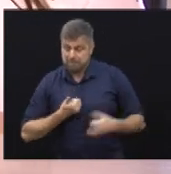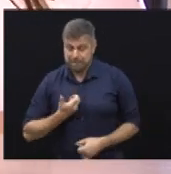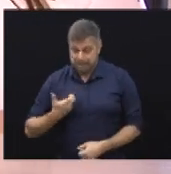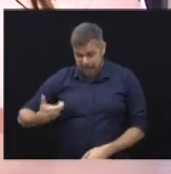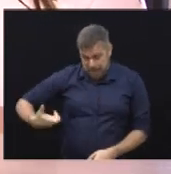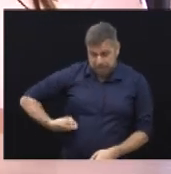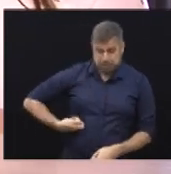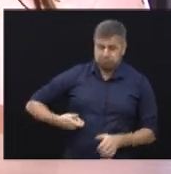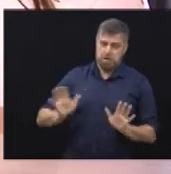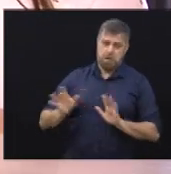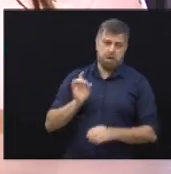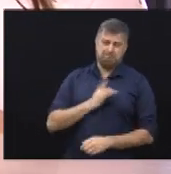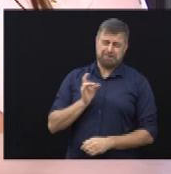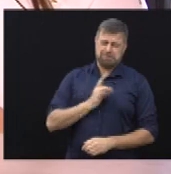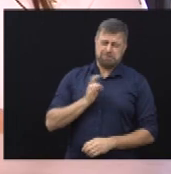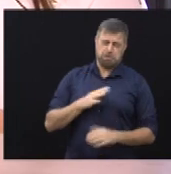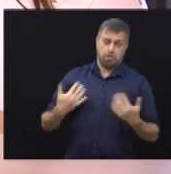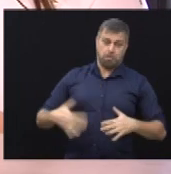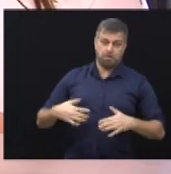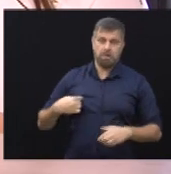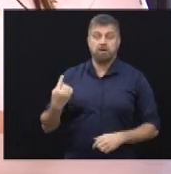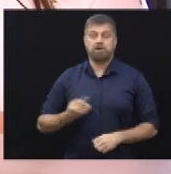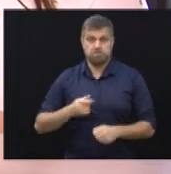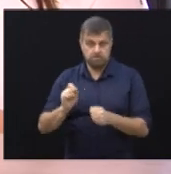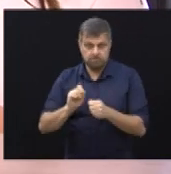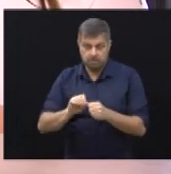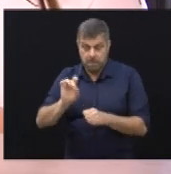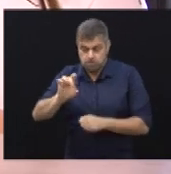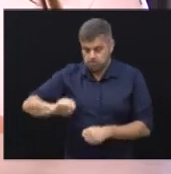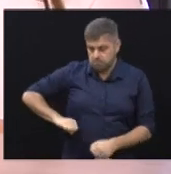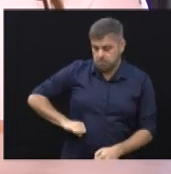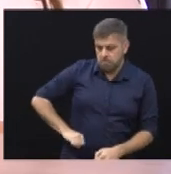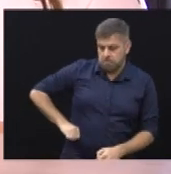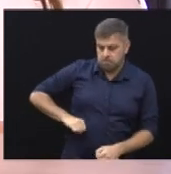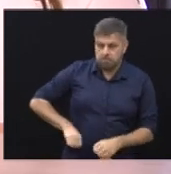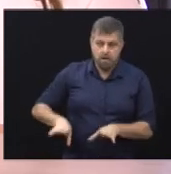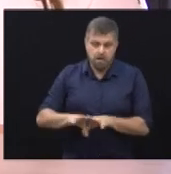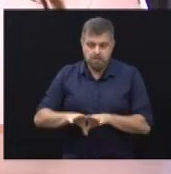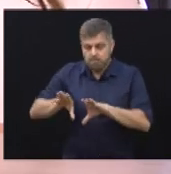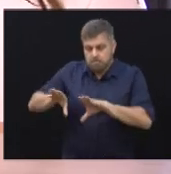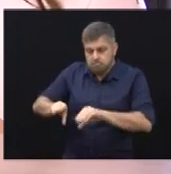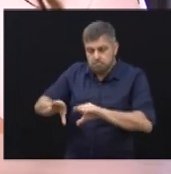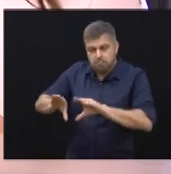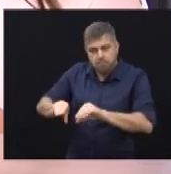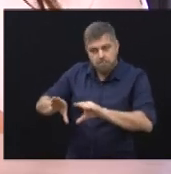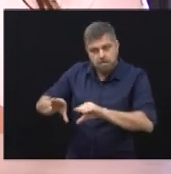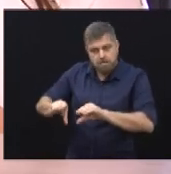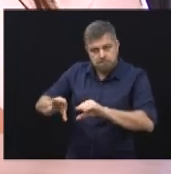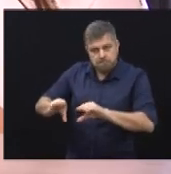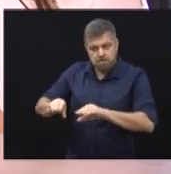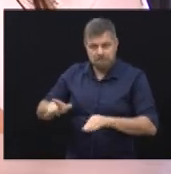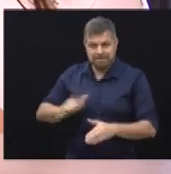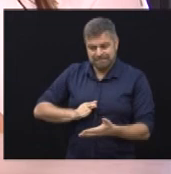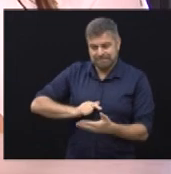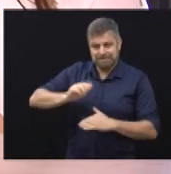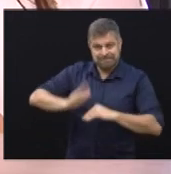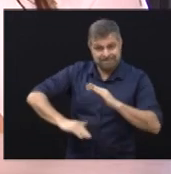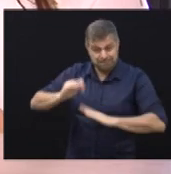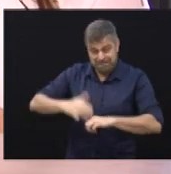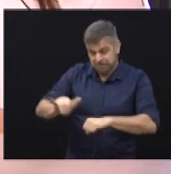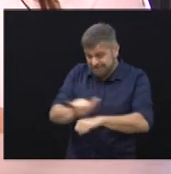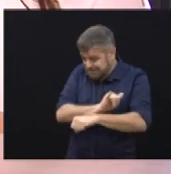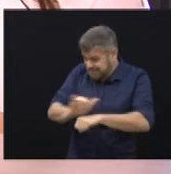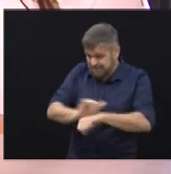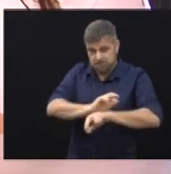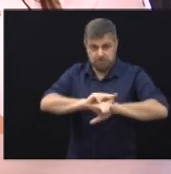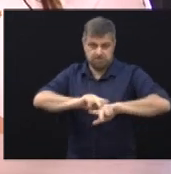olha, tenho medo de agulha, não quero, a gente pode fazer a radiofrequência e associar com uma massagem. Então, tem diferentes